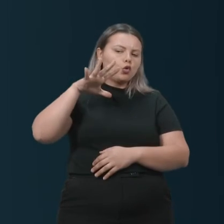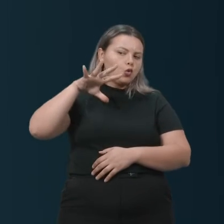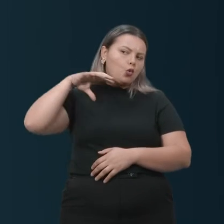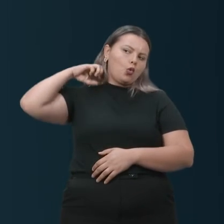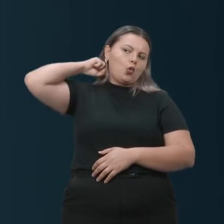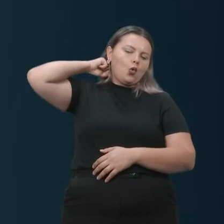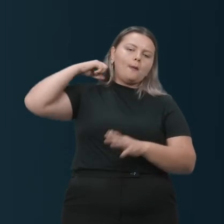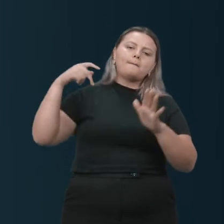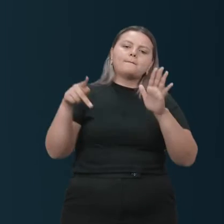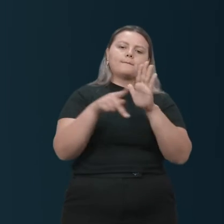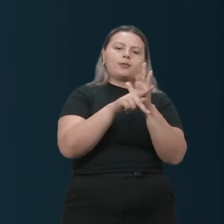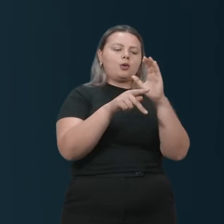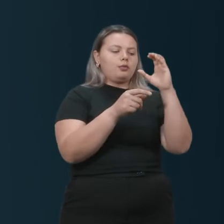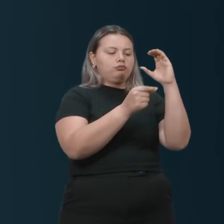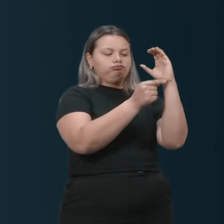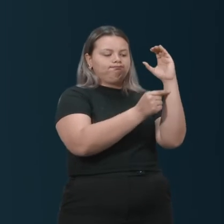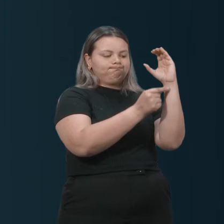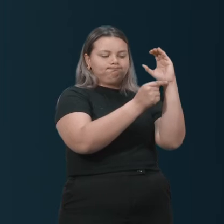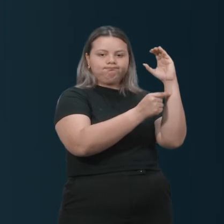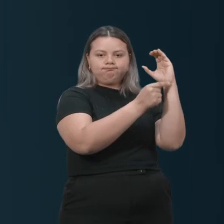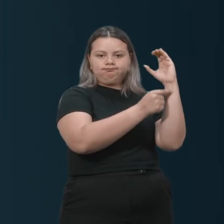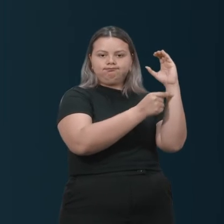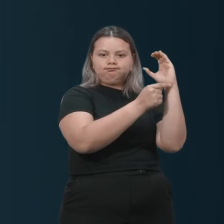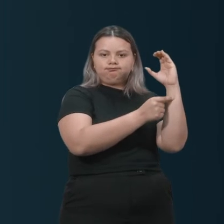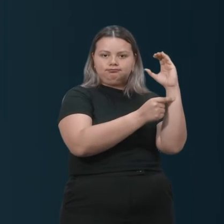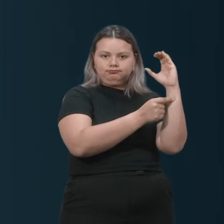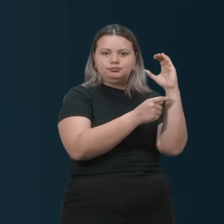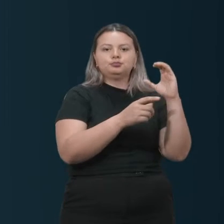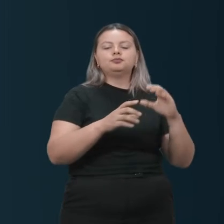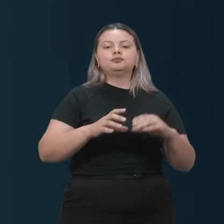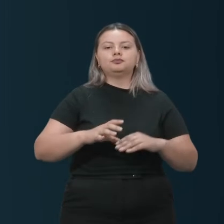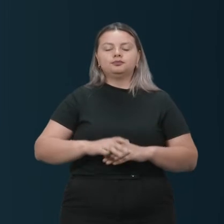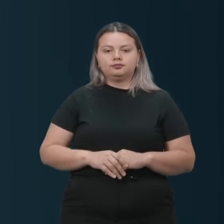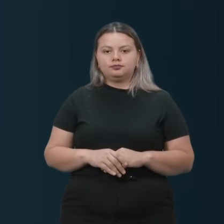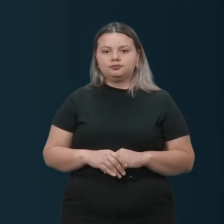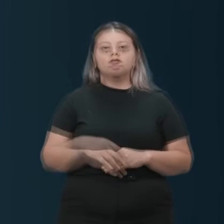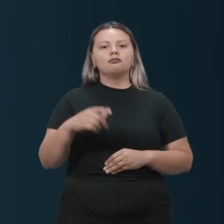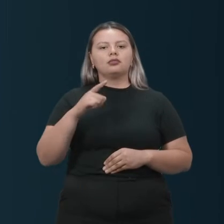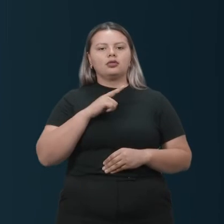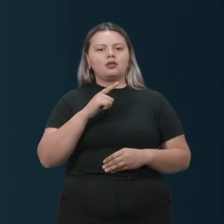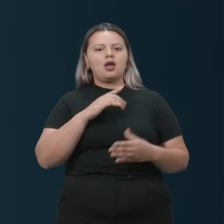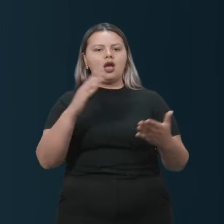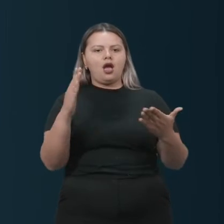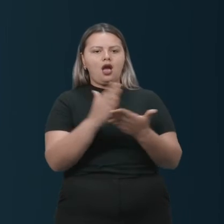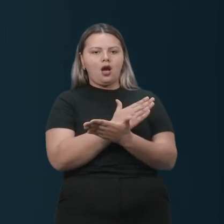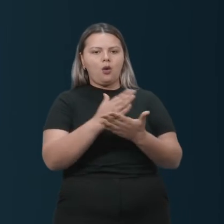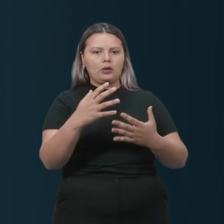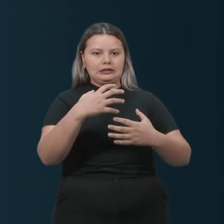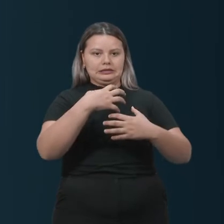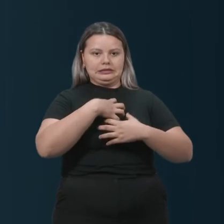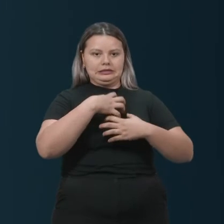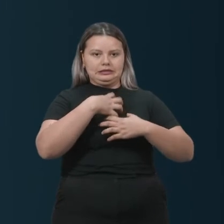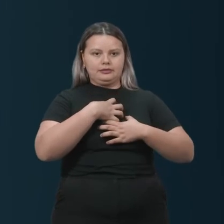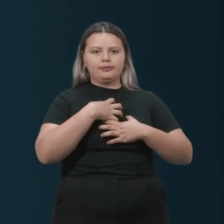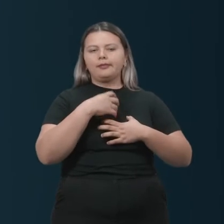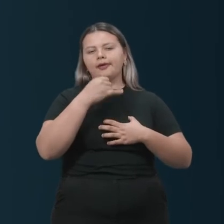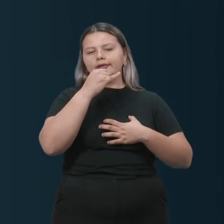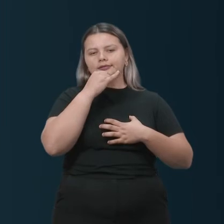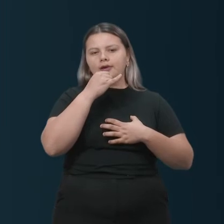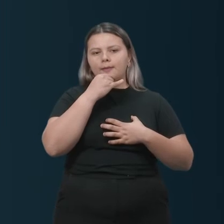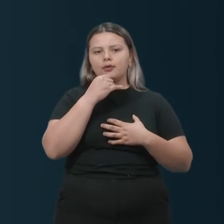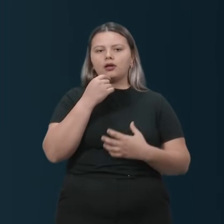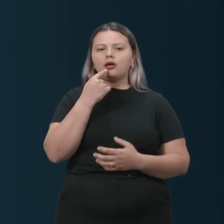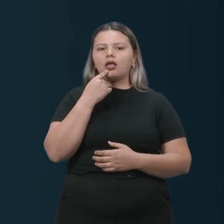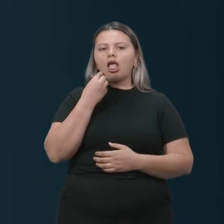informações nervosas que chegam pelo tronco encefálico. Alguns sentidos especiais, como a